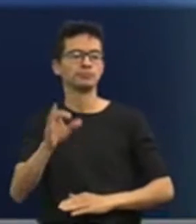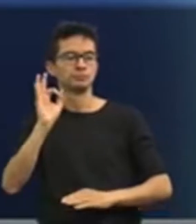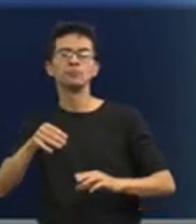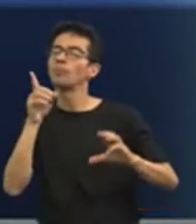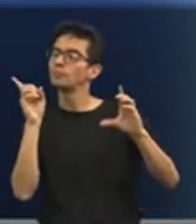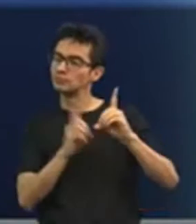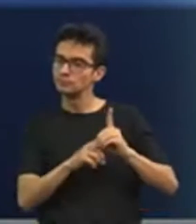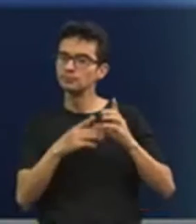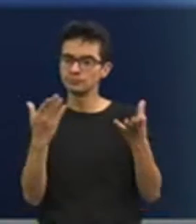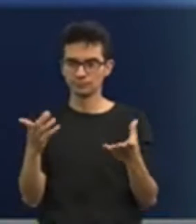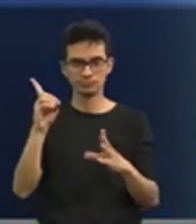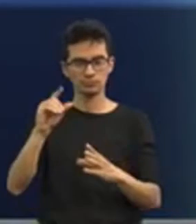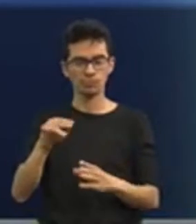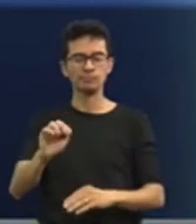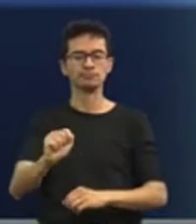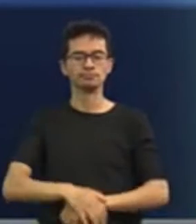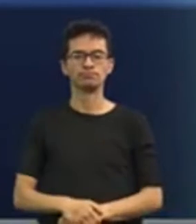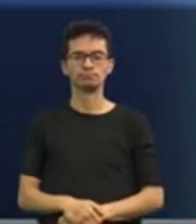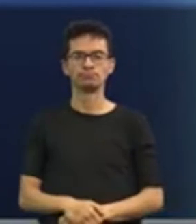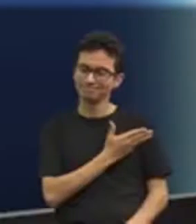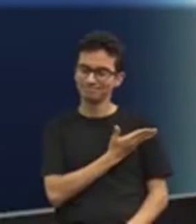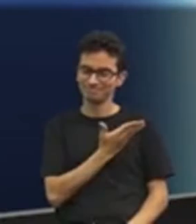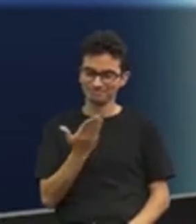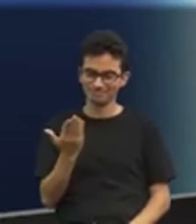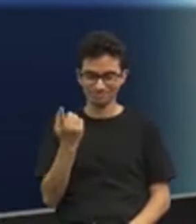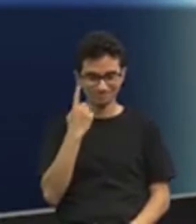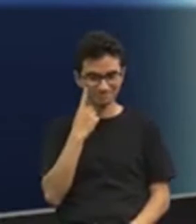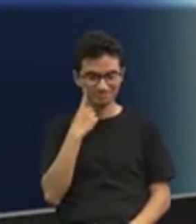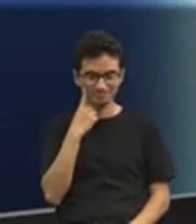resposta foi a letra d de dado